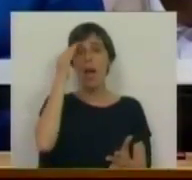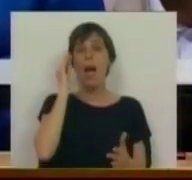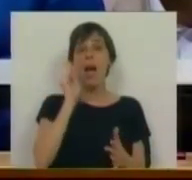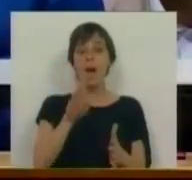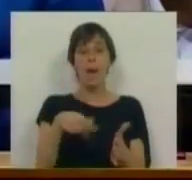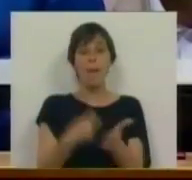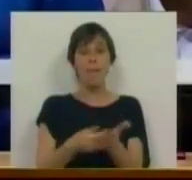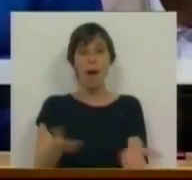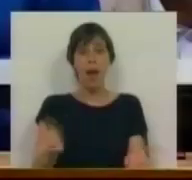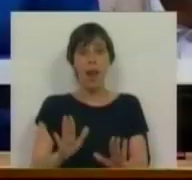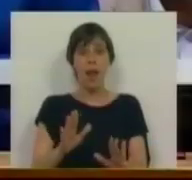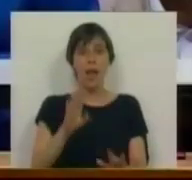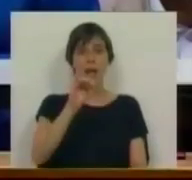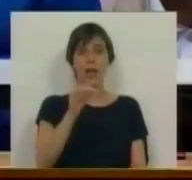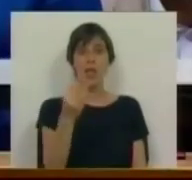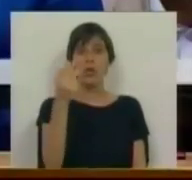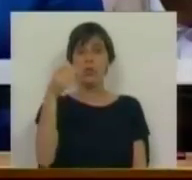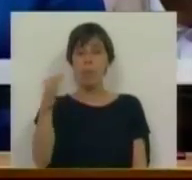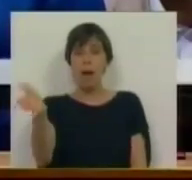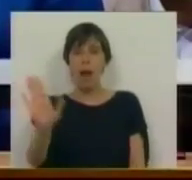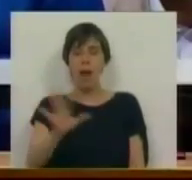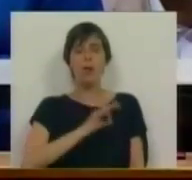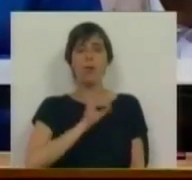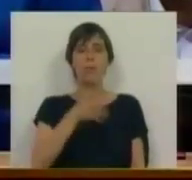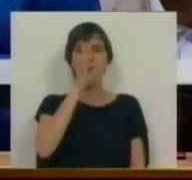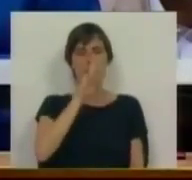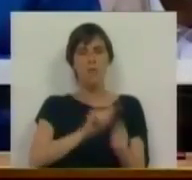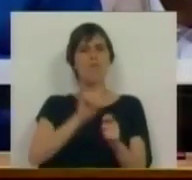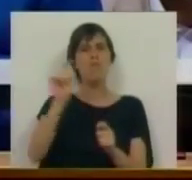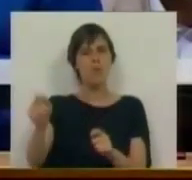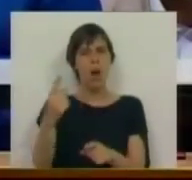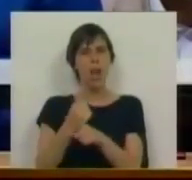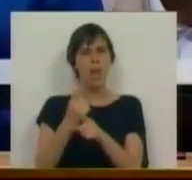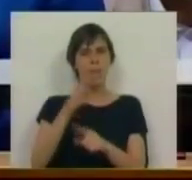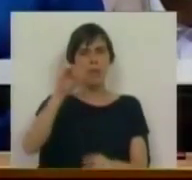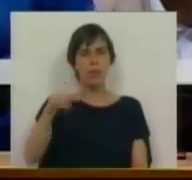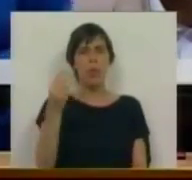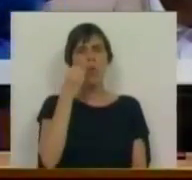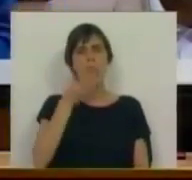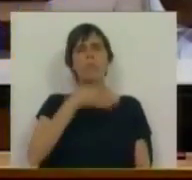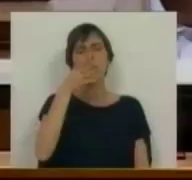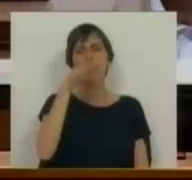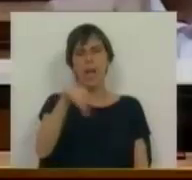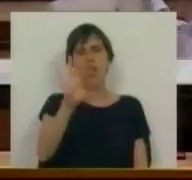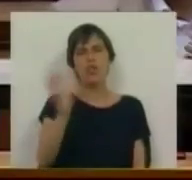ao não pagamento dos swaps, que o Sr. Primeiro-Ministro tenha pago os swaps. Como é que explica esta